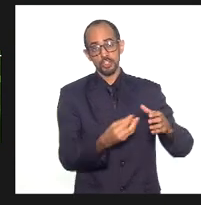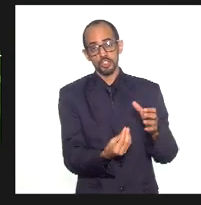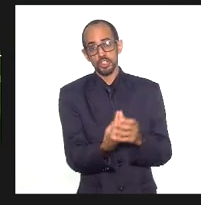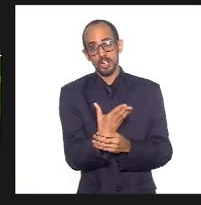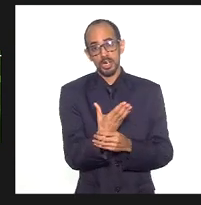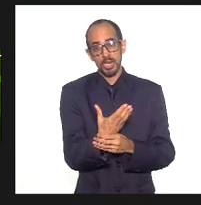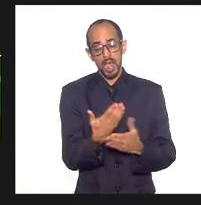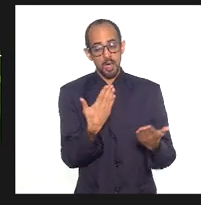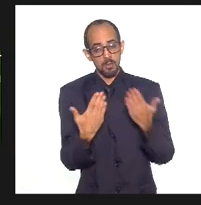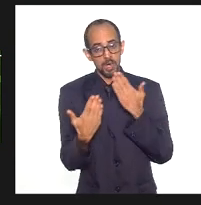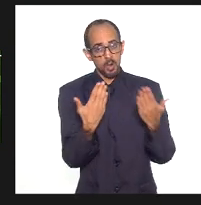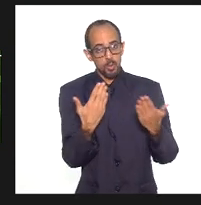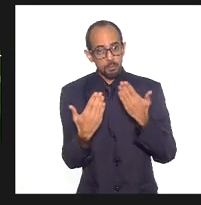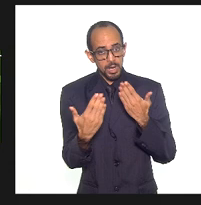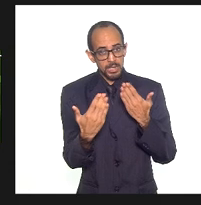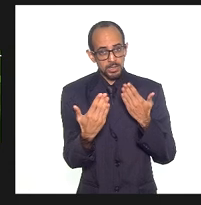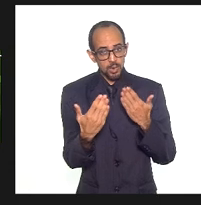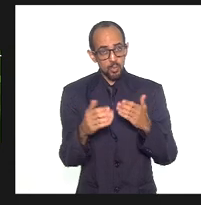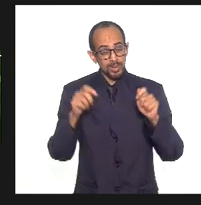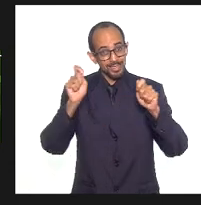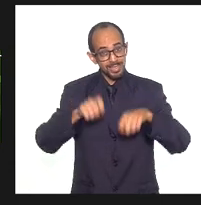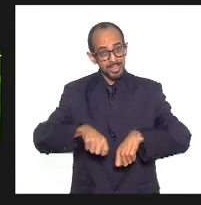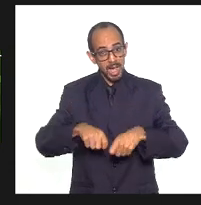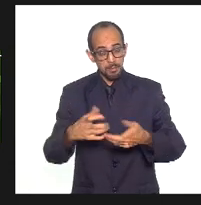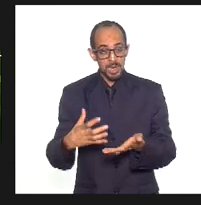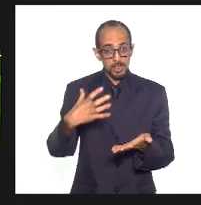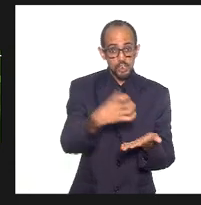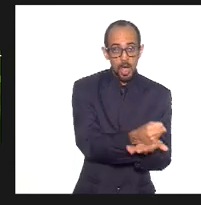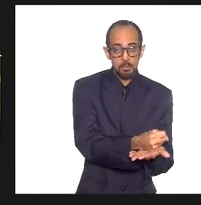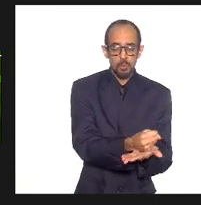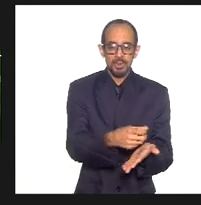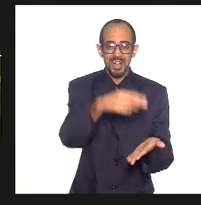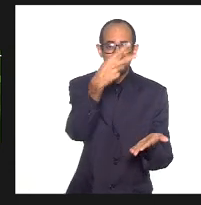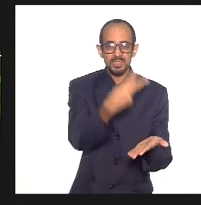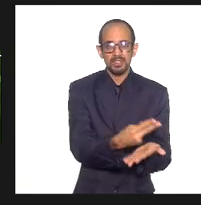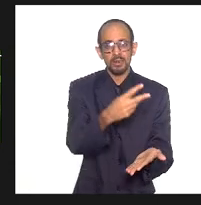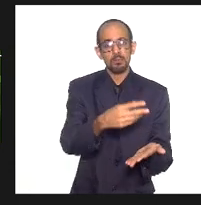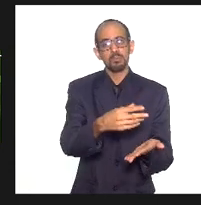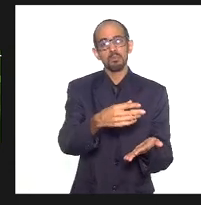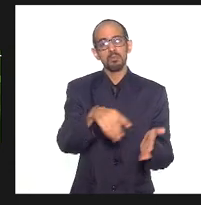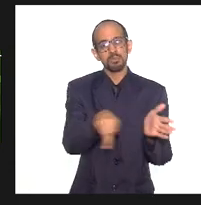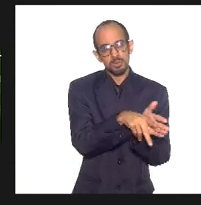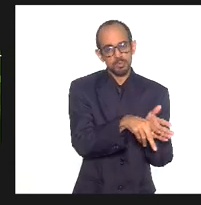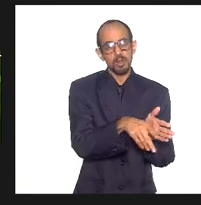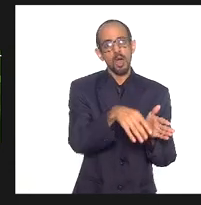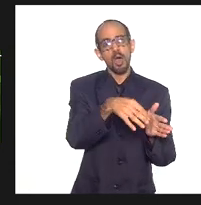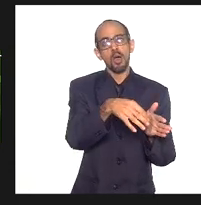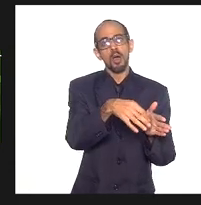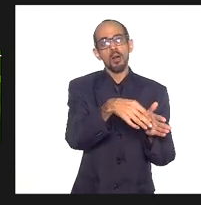por critérios que permitem apropriar de uma maneira muito